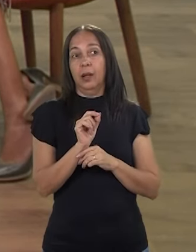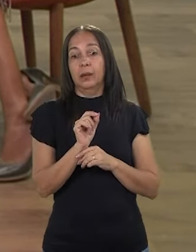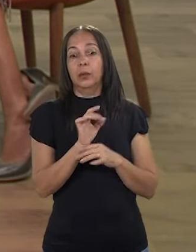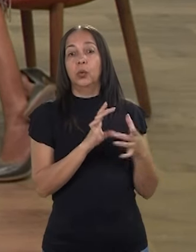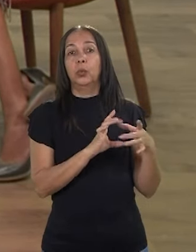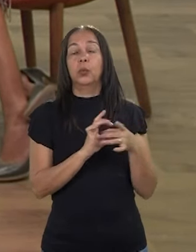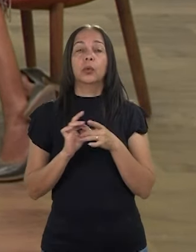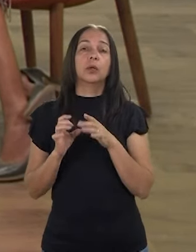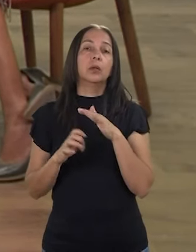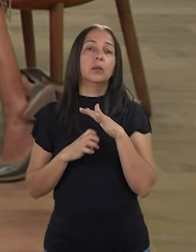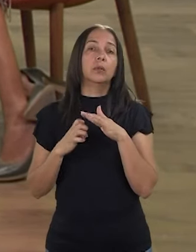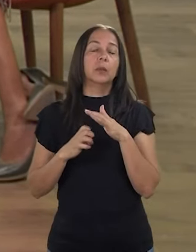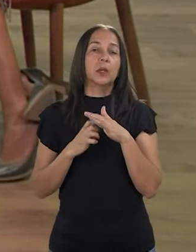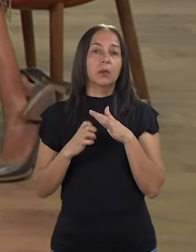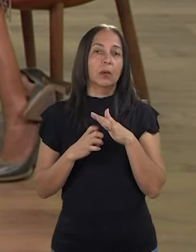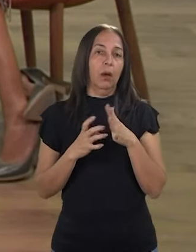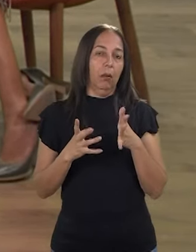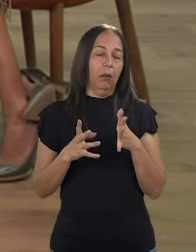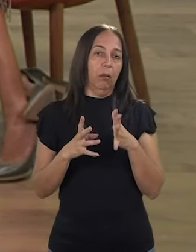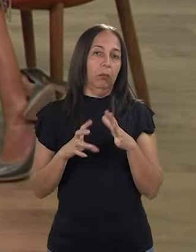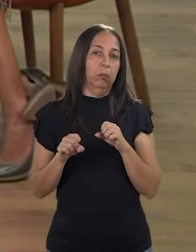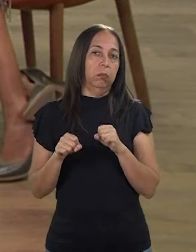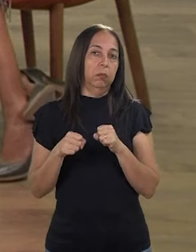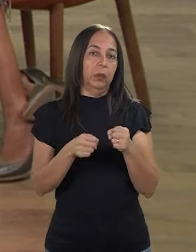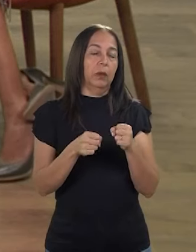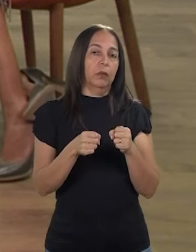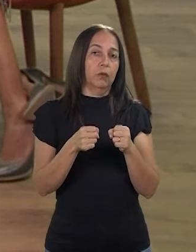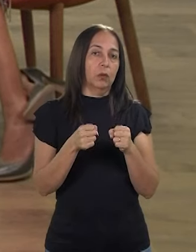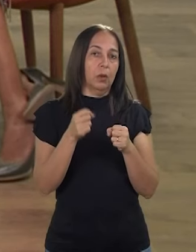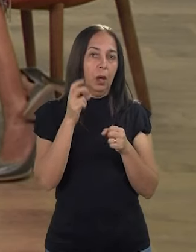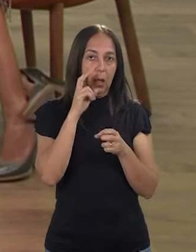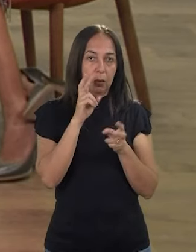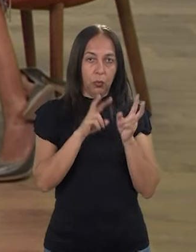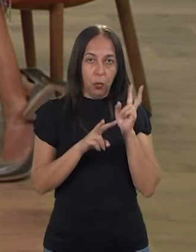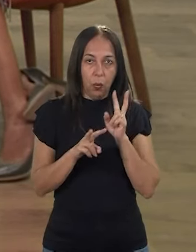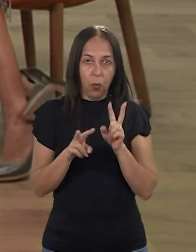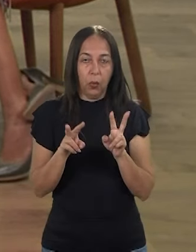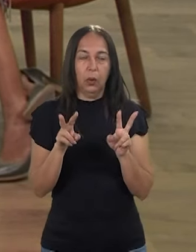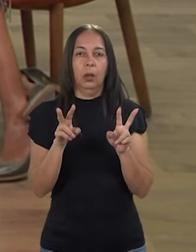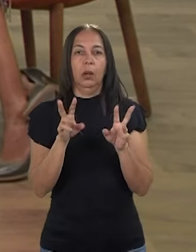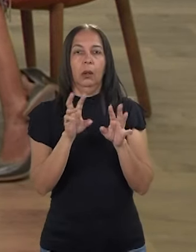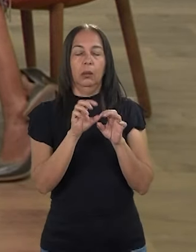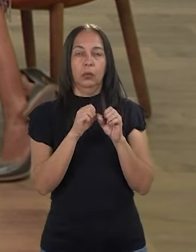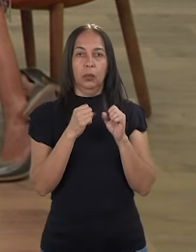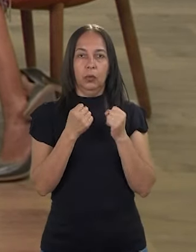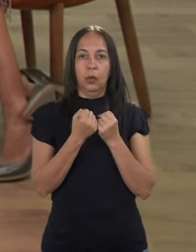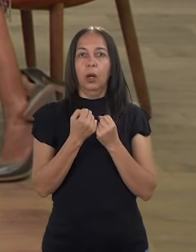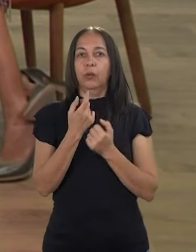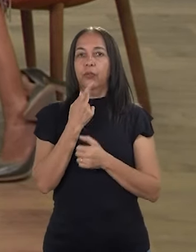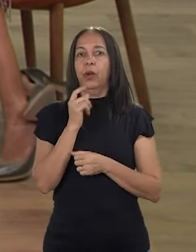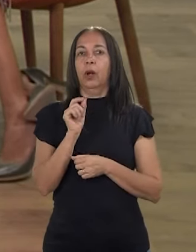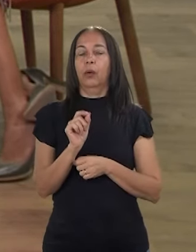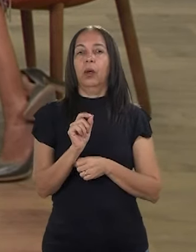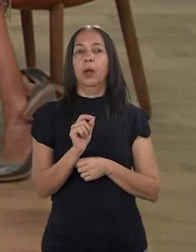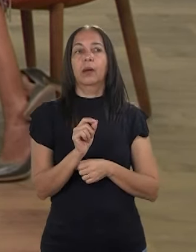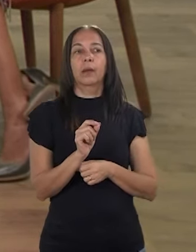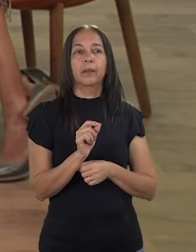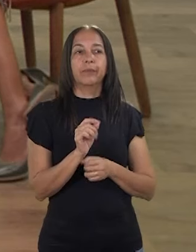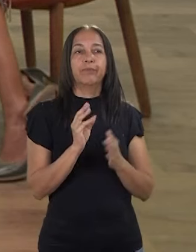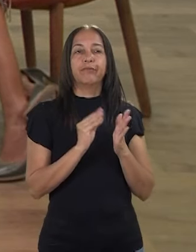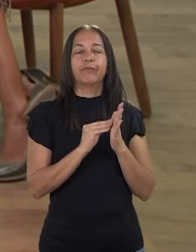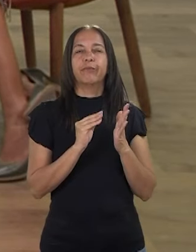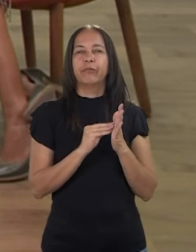Marcelo eh para reforçar um pouco o olhar social como um todo eu diria que a gente falta um pouco de